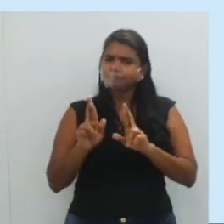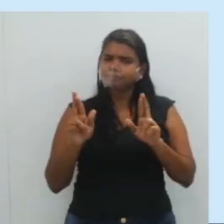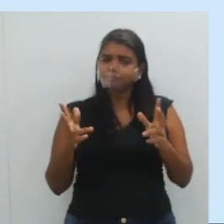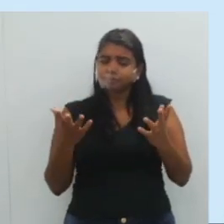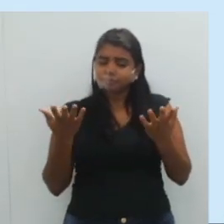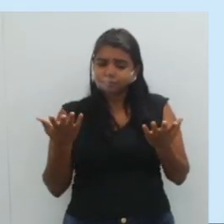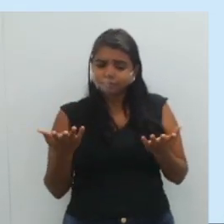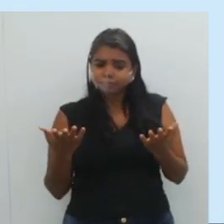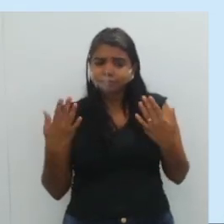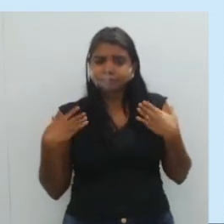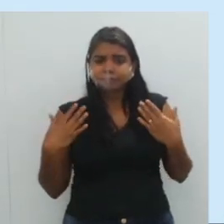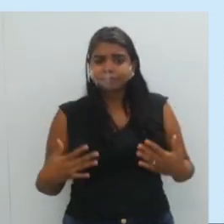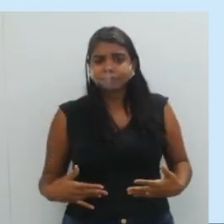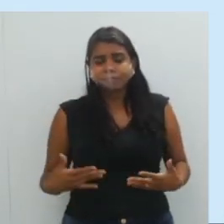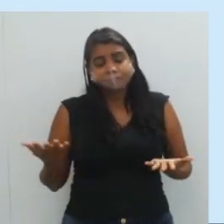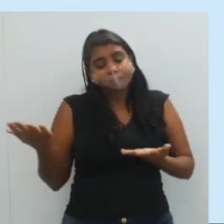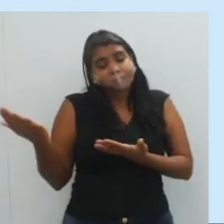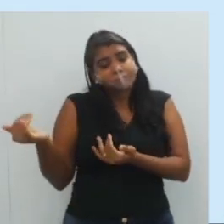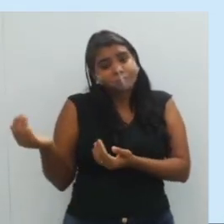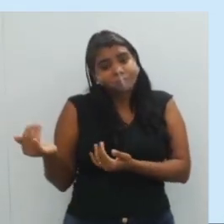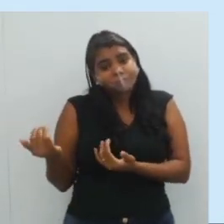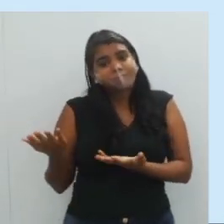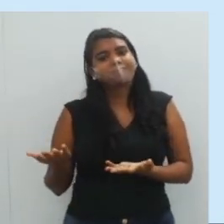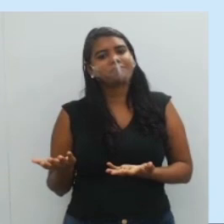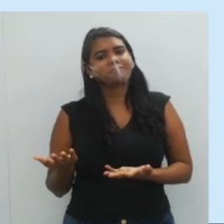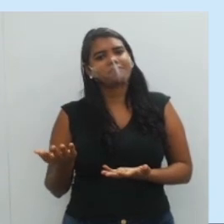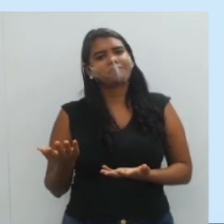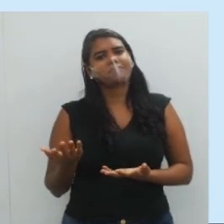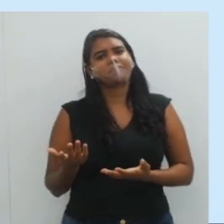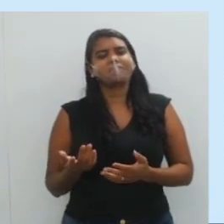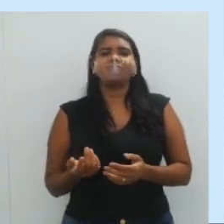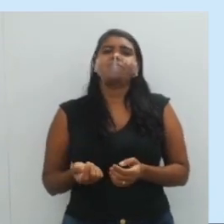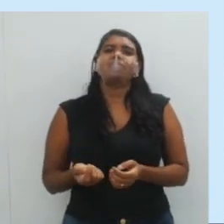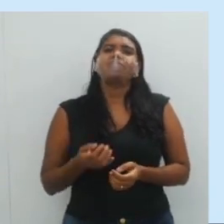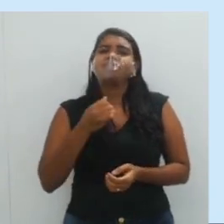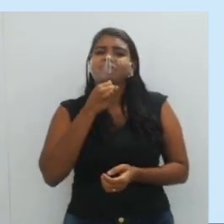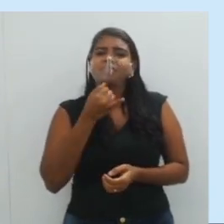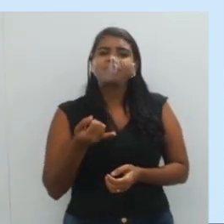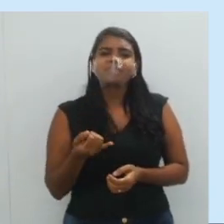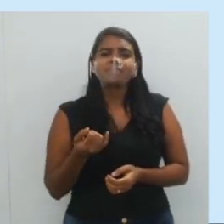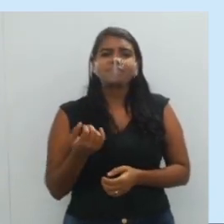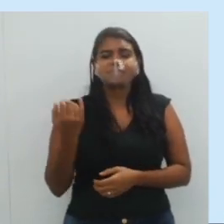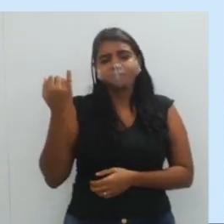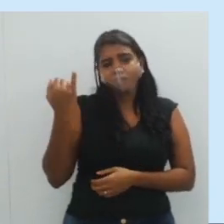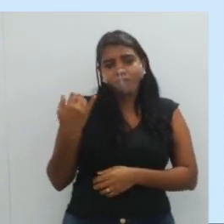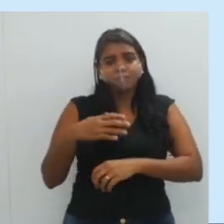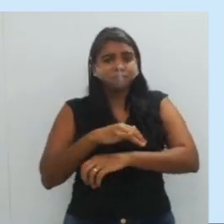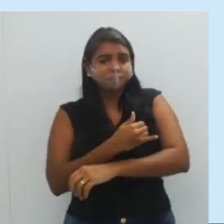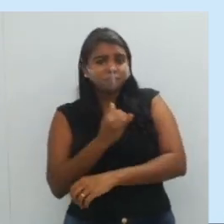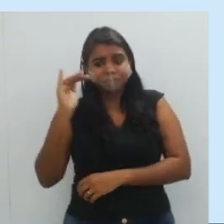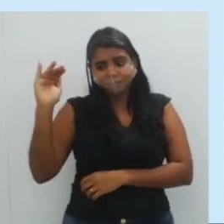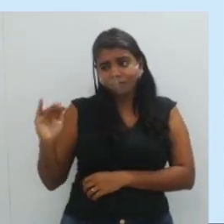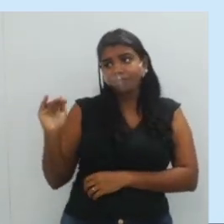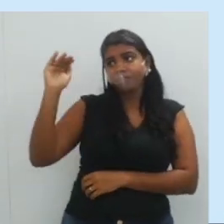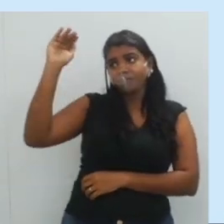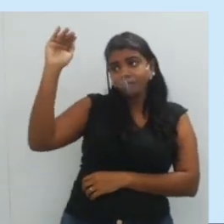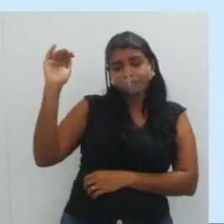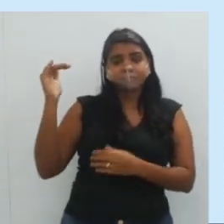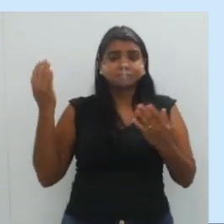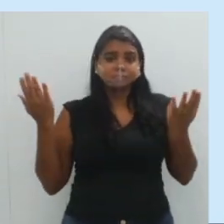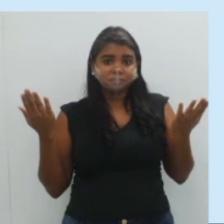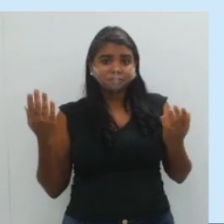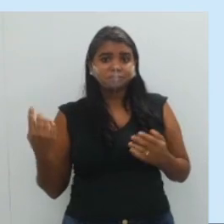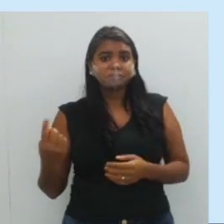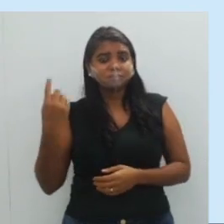Tanto na questão física, né, como a questão do adolescente, né, por ser diferente, por ser de uma estatura pequena ou